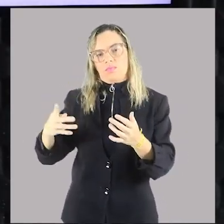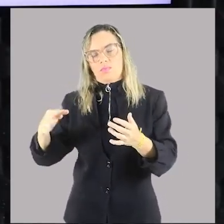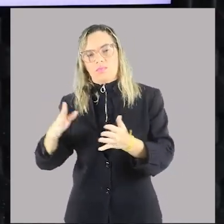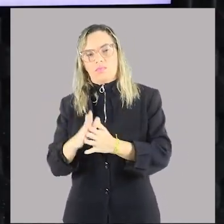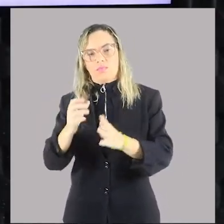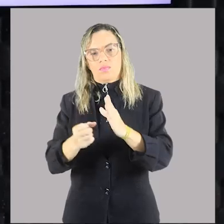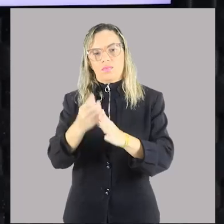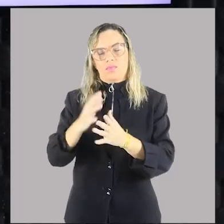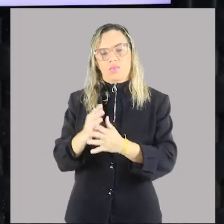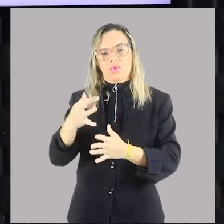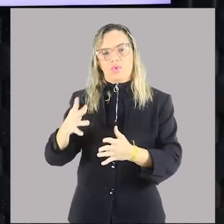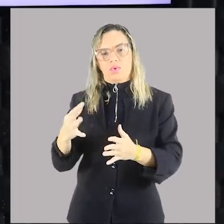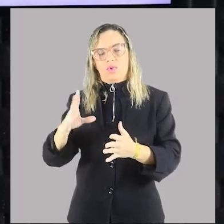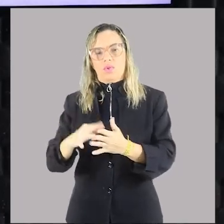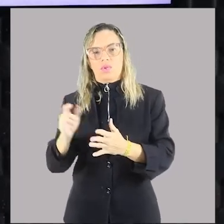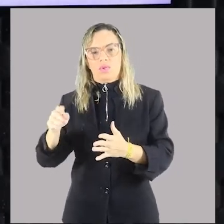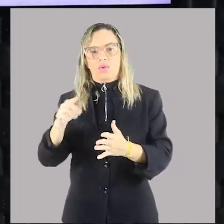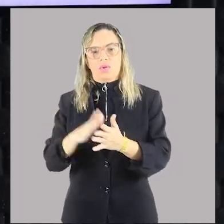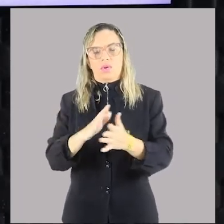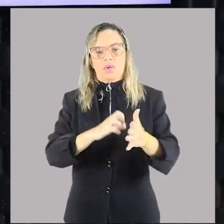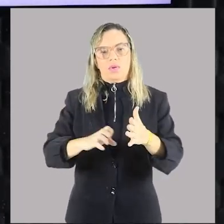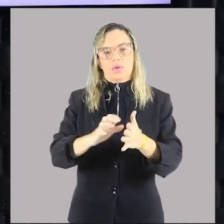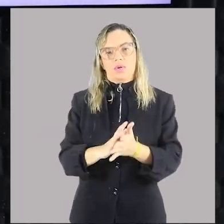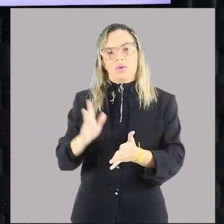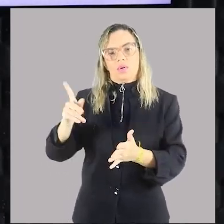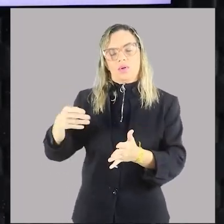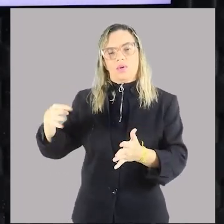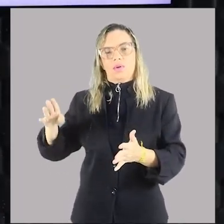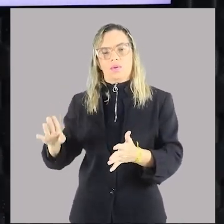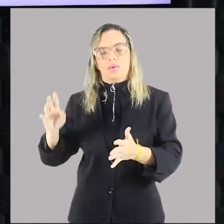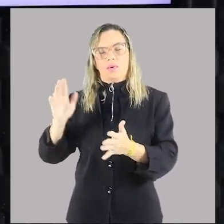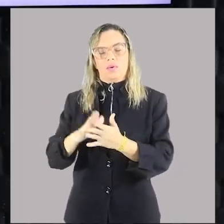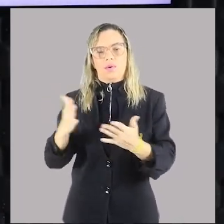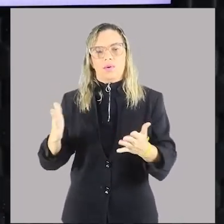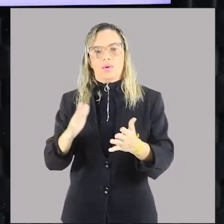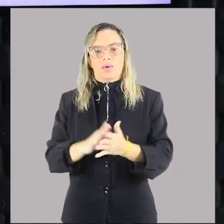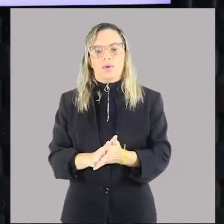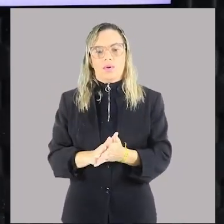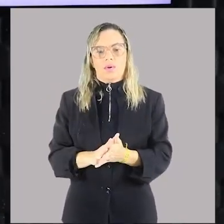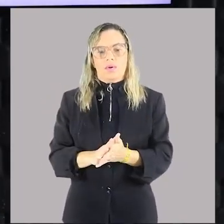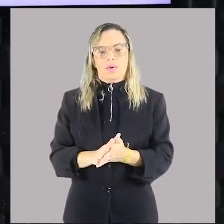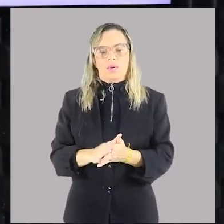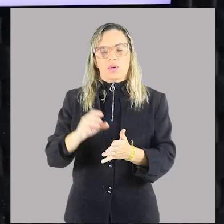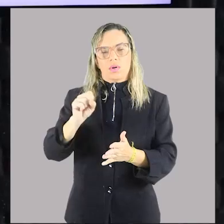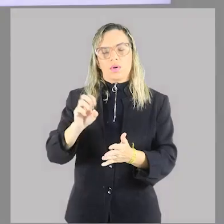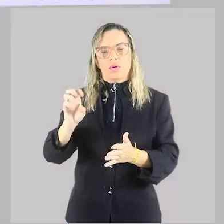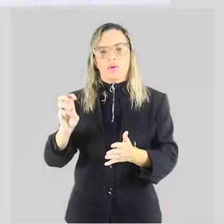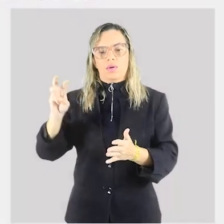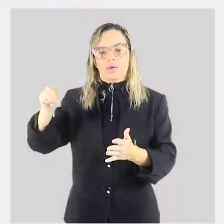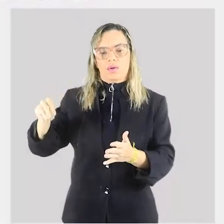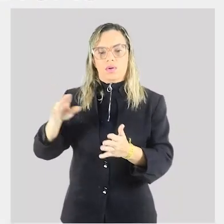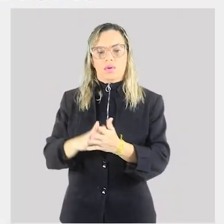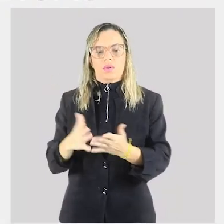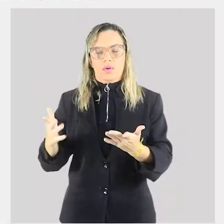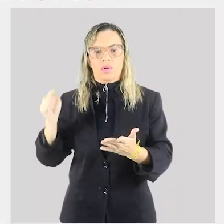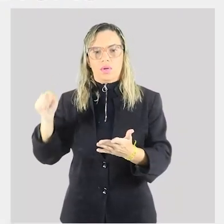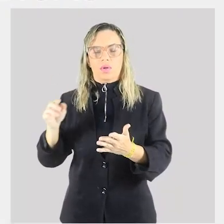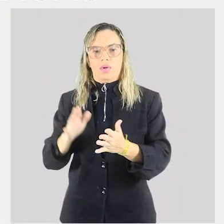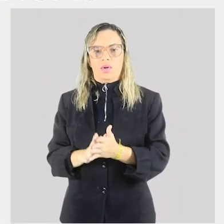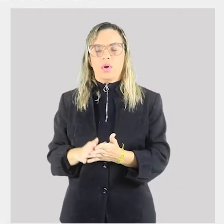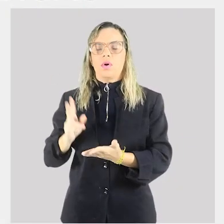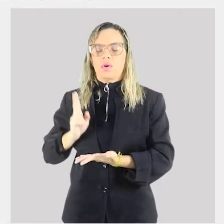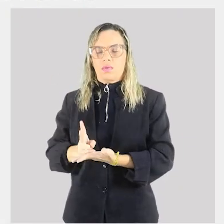fundações, empresas públicas e sociedades de economia mista. O prazo é indeterminado, diferentemente do que ocorrerá com as